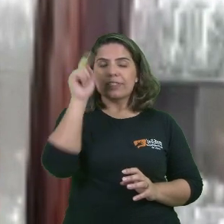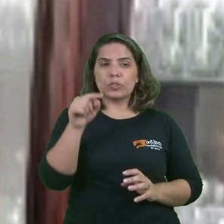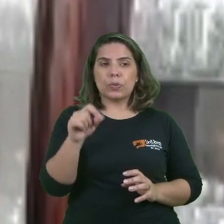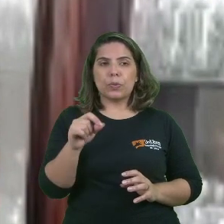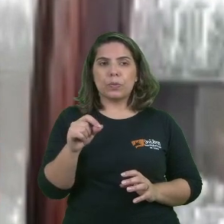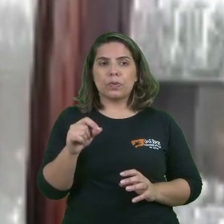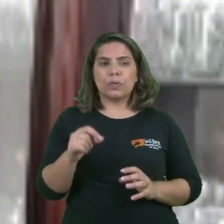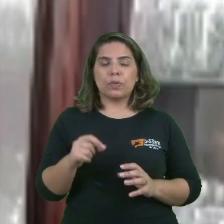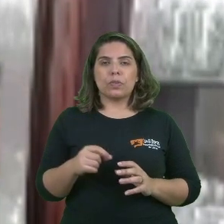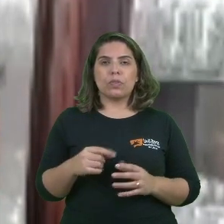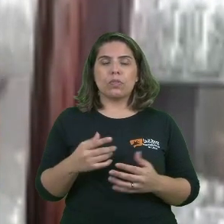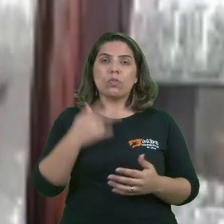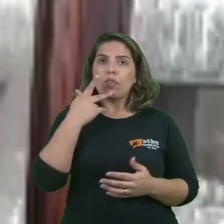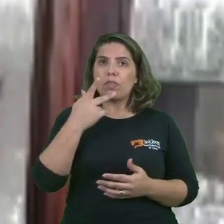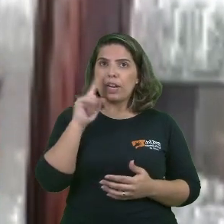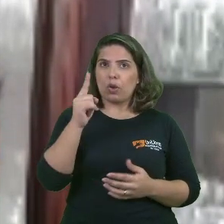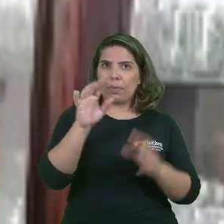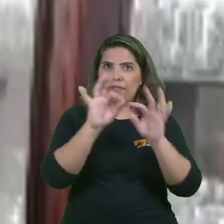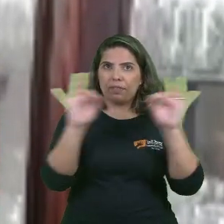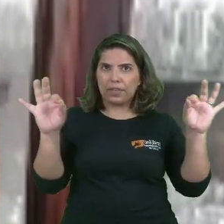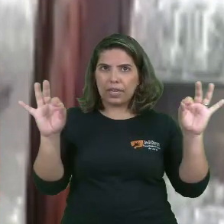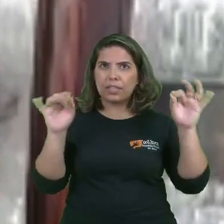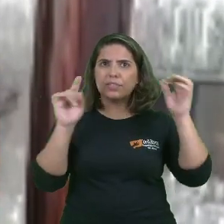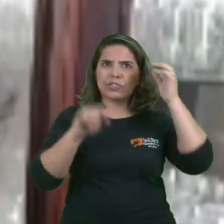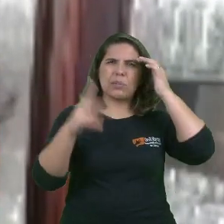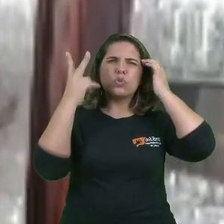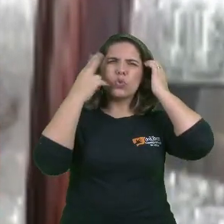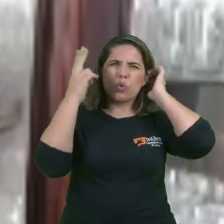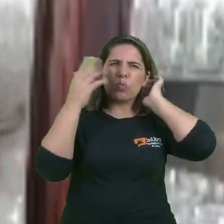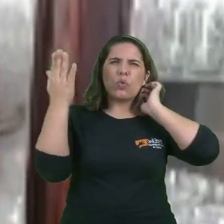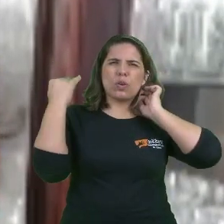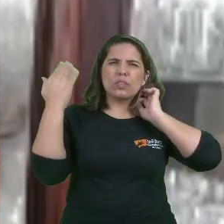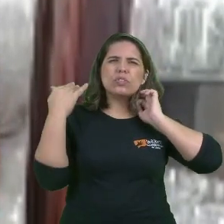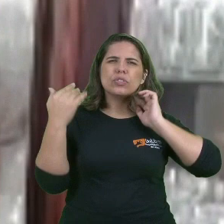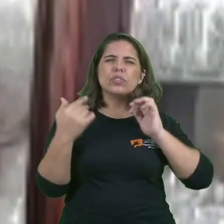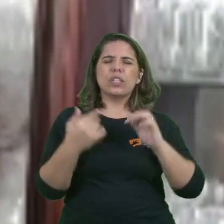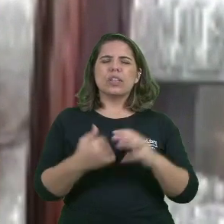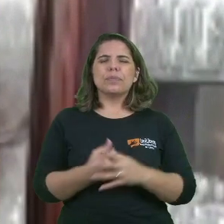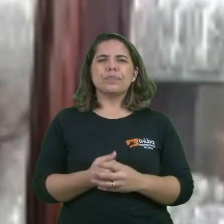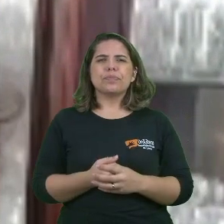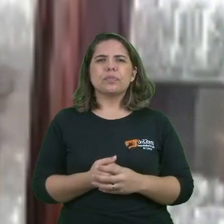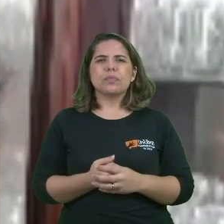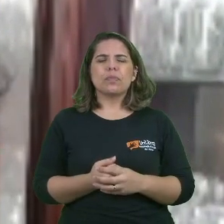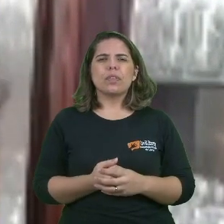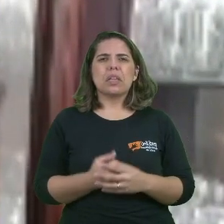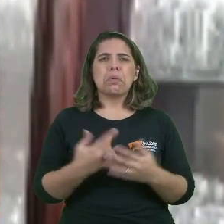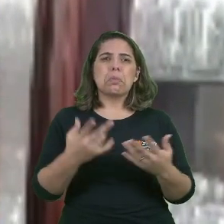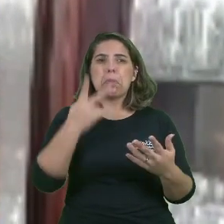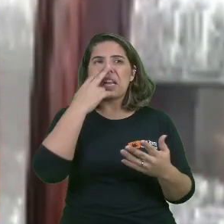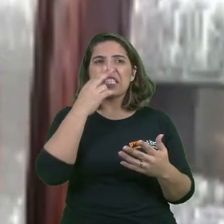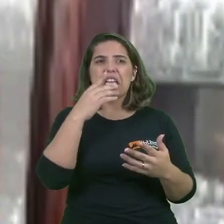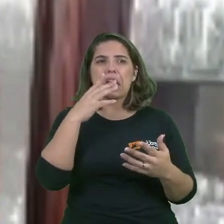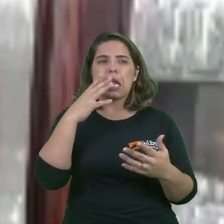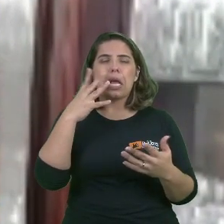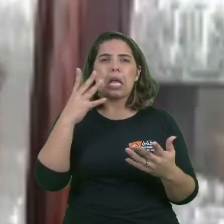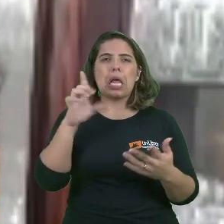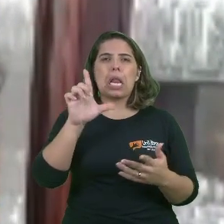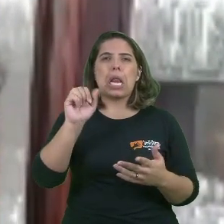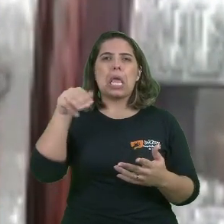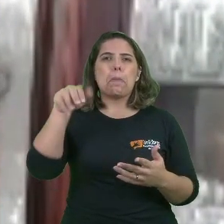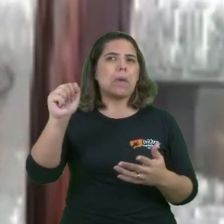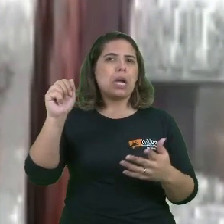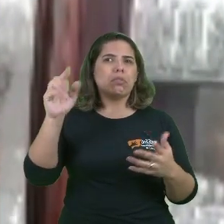É vou te dizer uma frase que era muito pouco na época mesmo esquece de Lima alguns